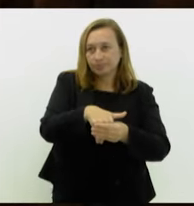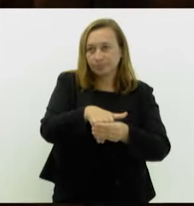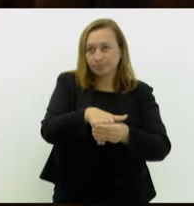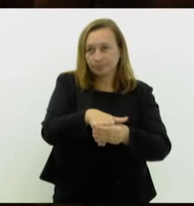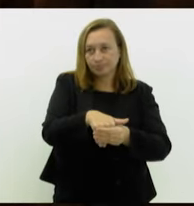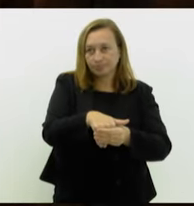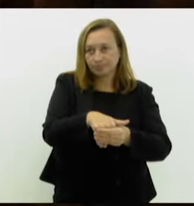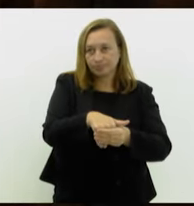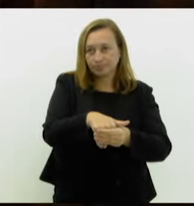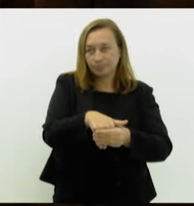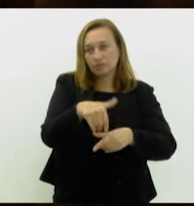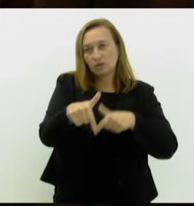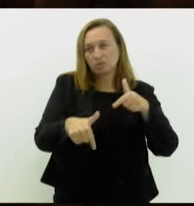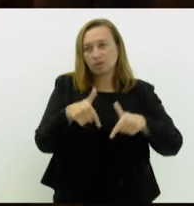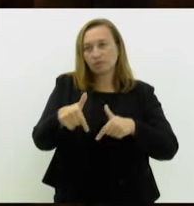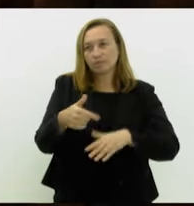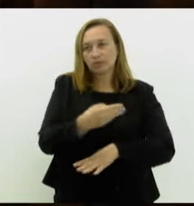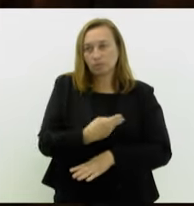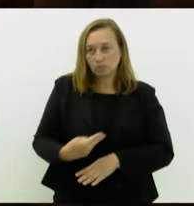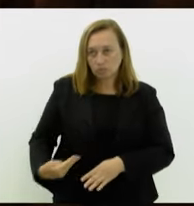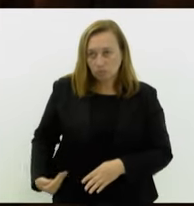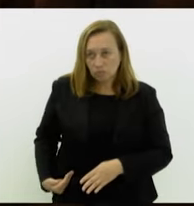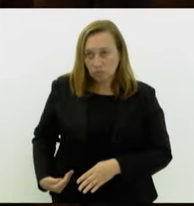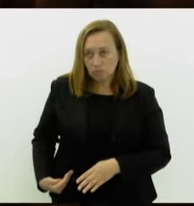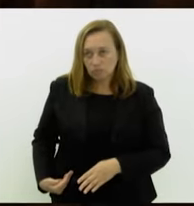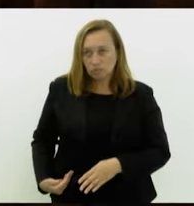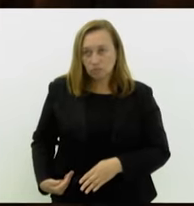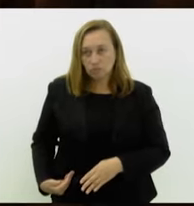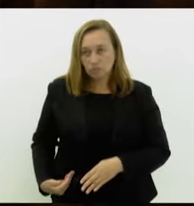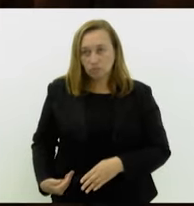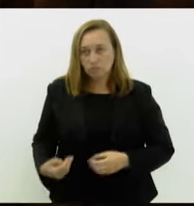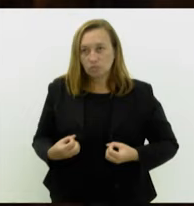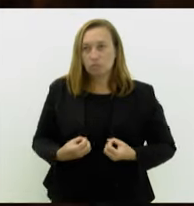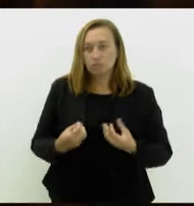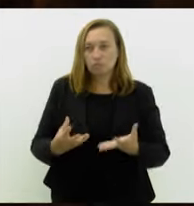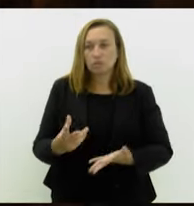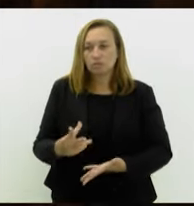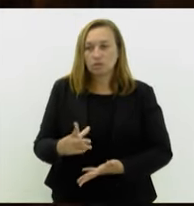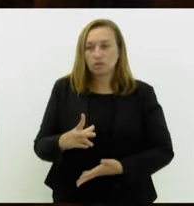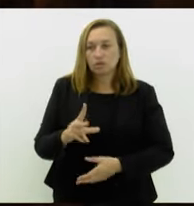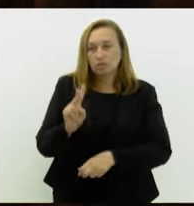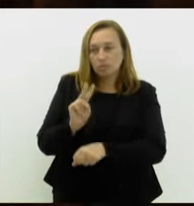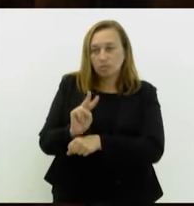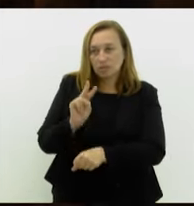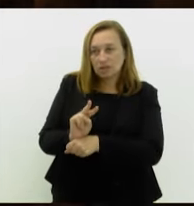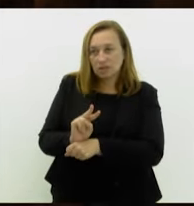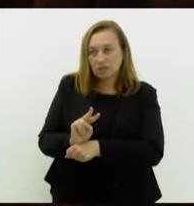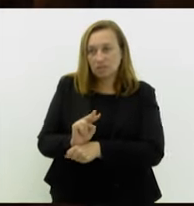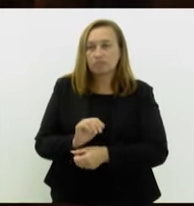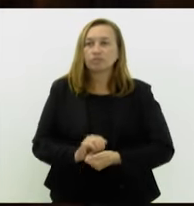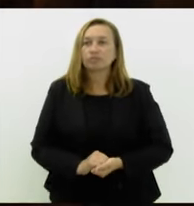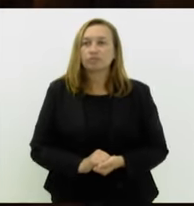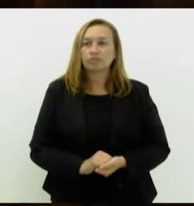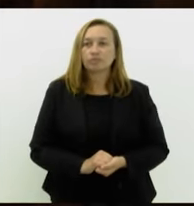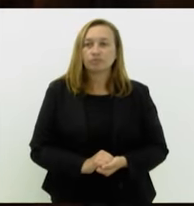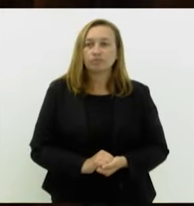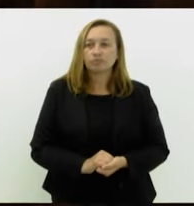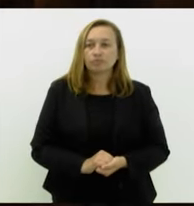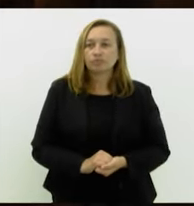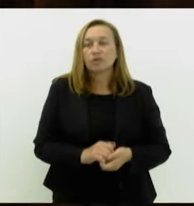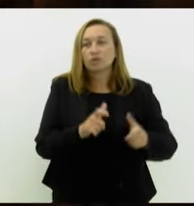é um serviço público a serviço da proteção inclusive dos